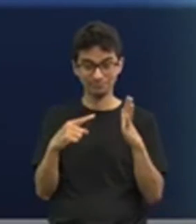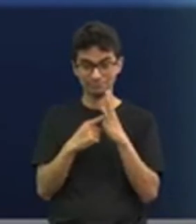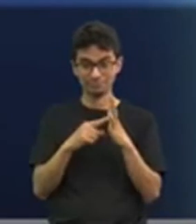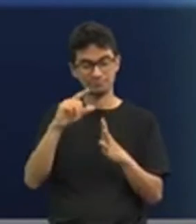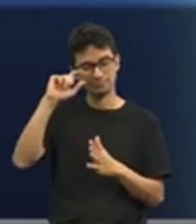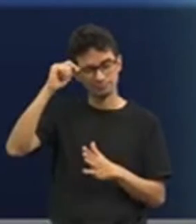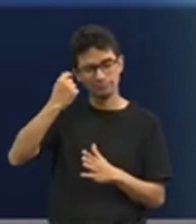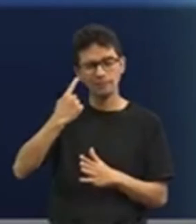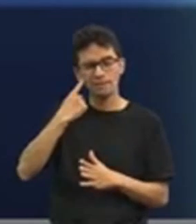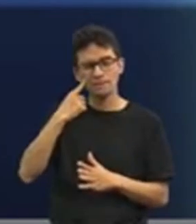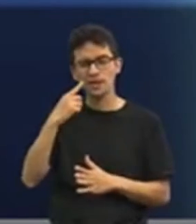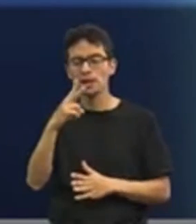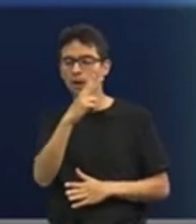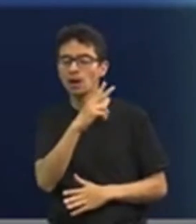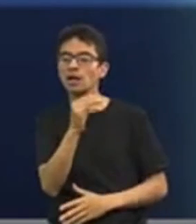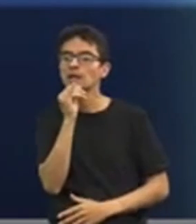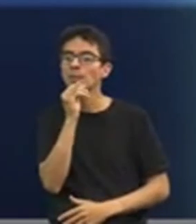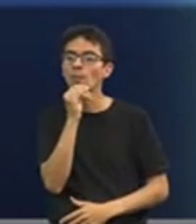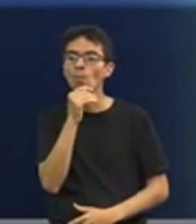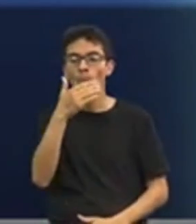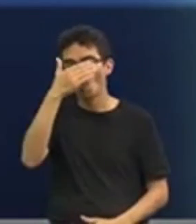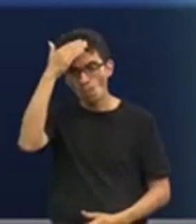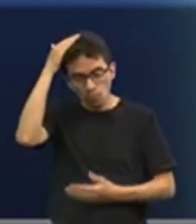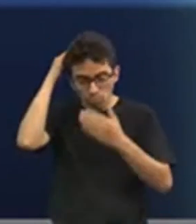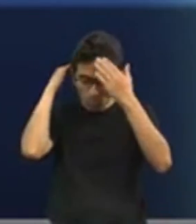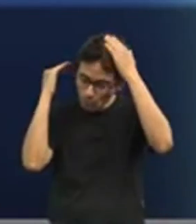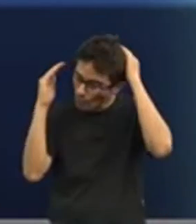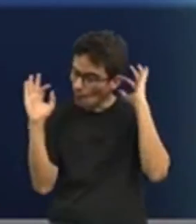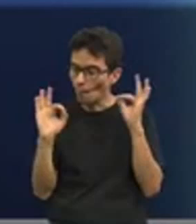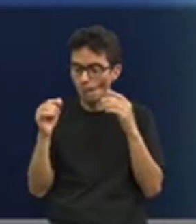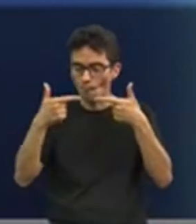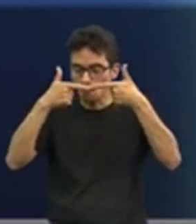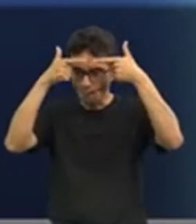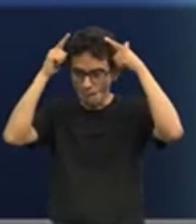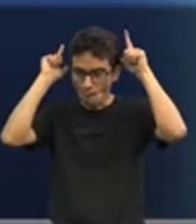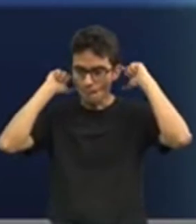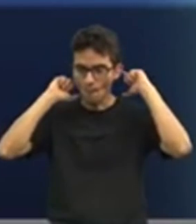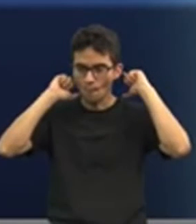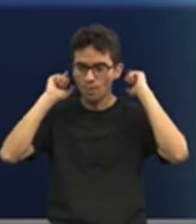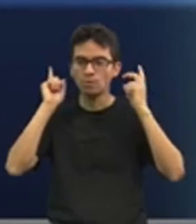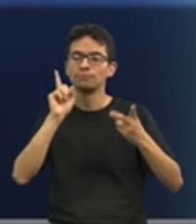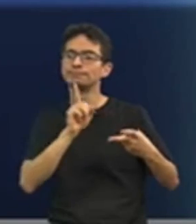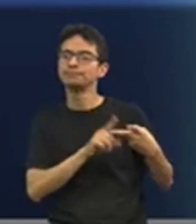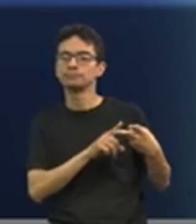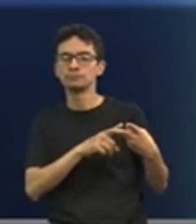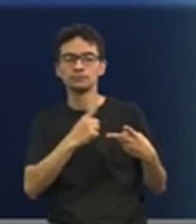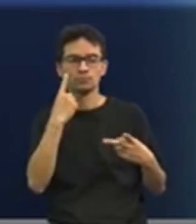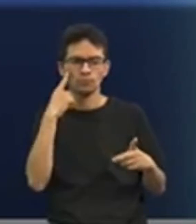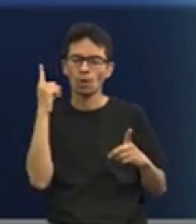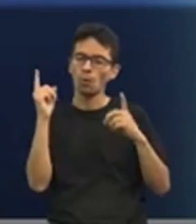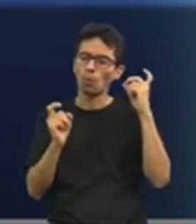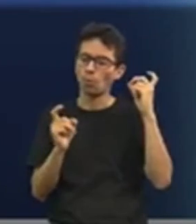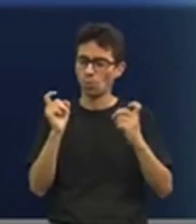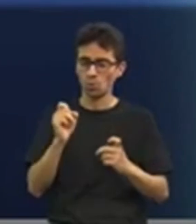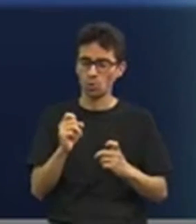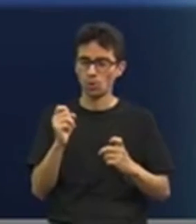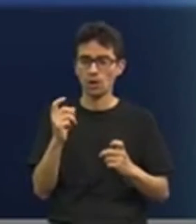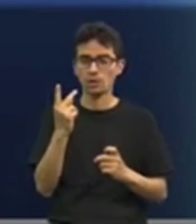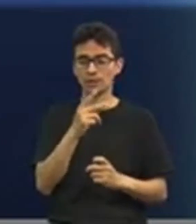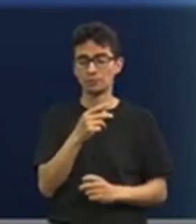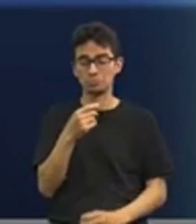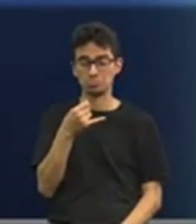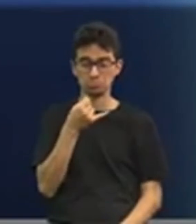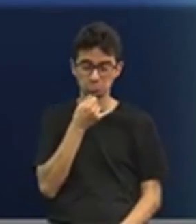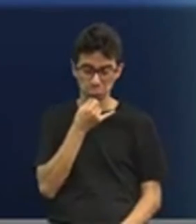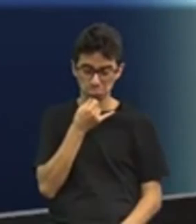você pode observar aqui por exemplo ela não tem cabelos também nós tem que consideramos um rosto é um rosto de